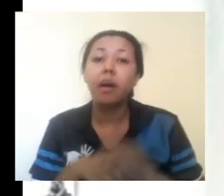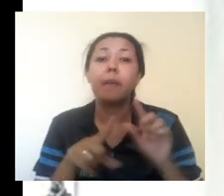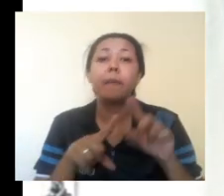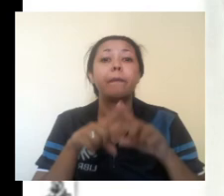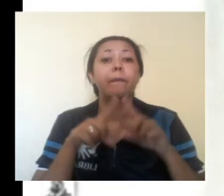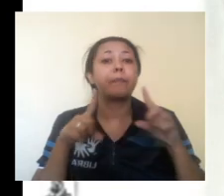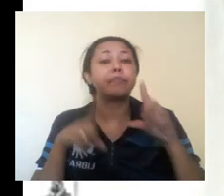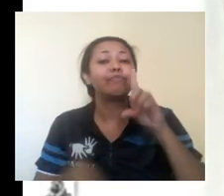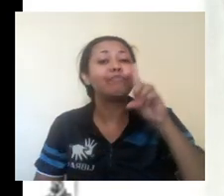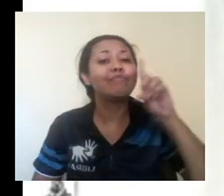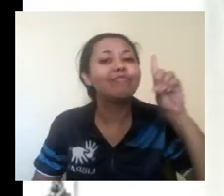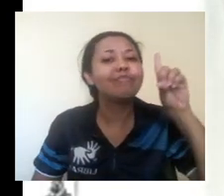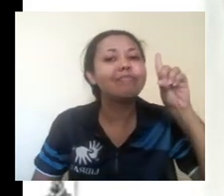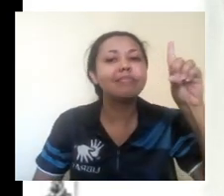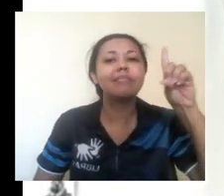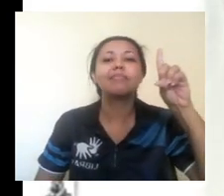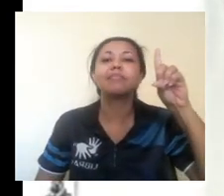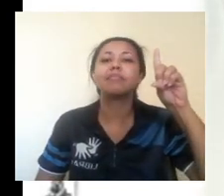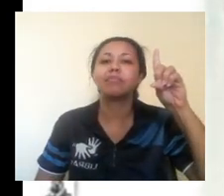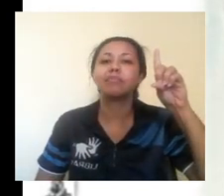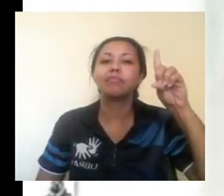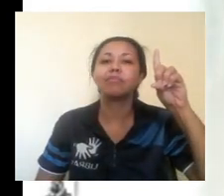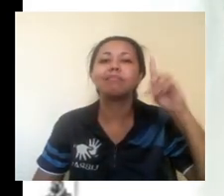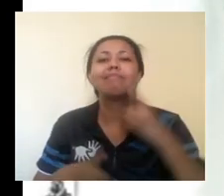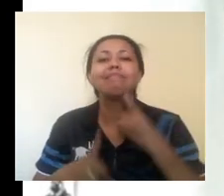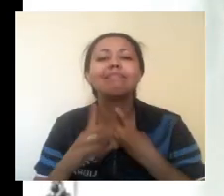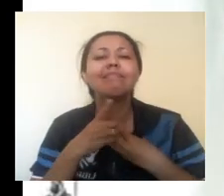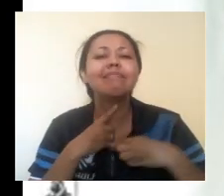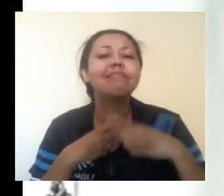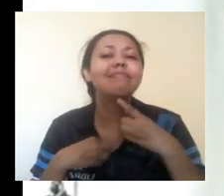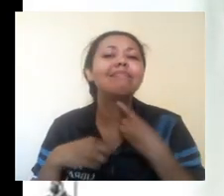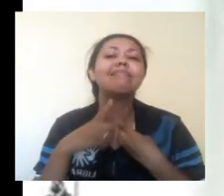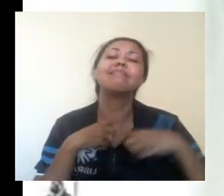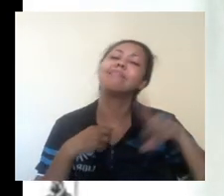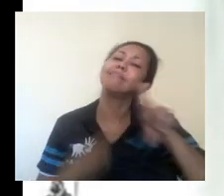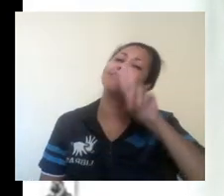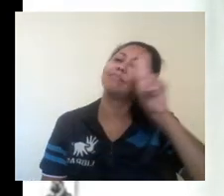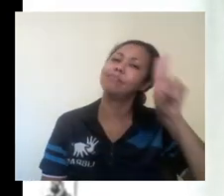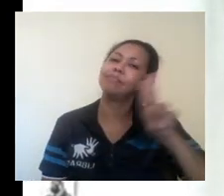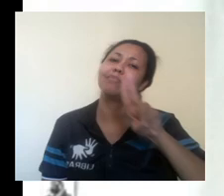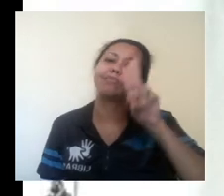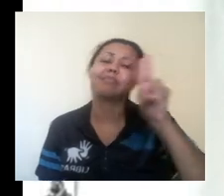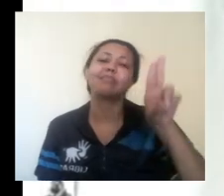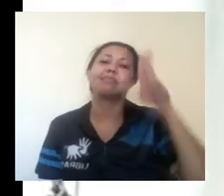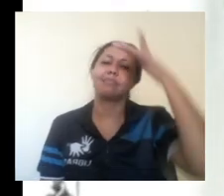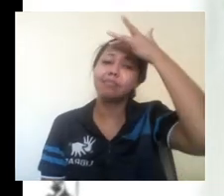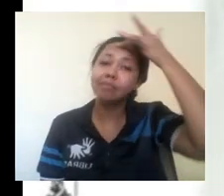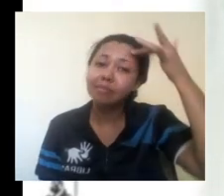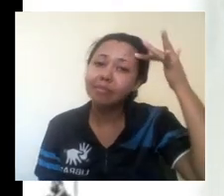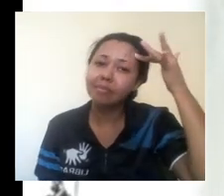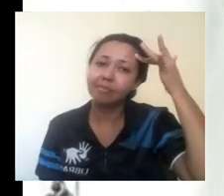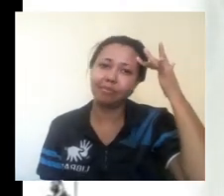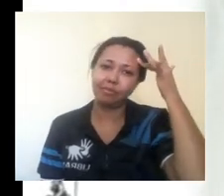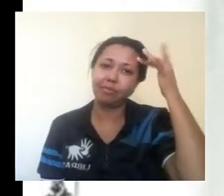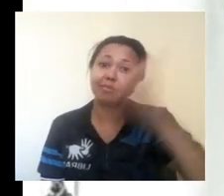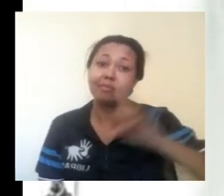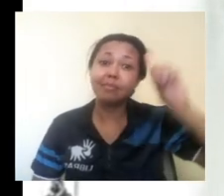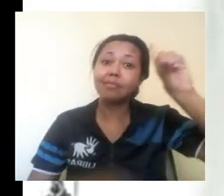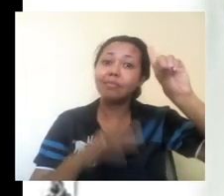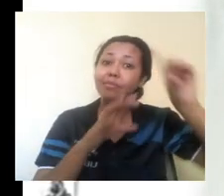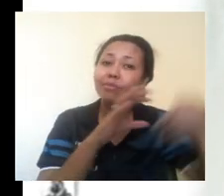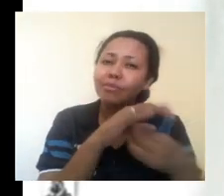seus objetivos, ele usa mais alguém, ele utiliza mais alguém, né? Ele quer tornar útil a sua criatura,